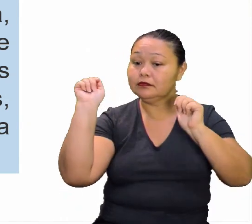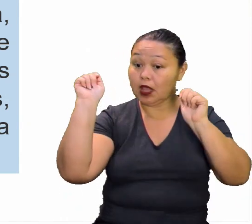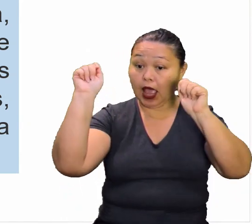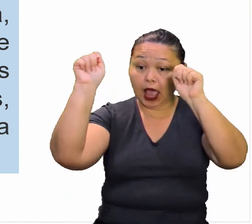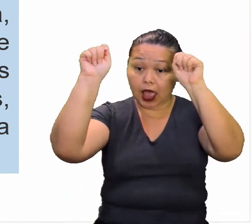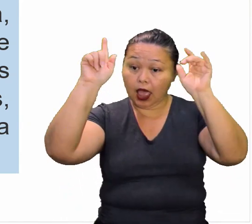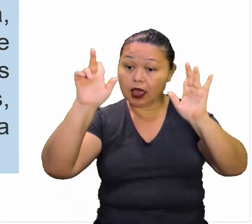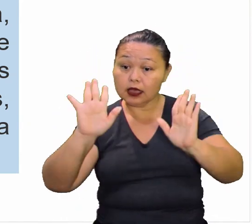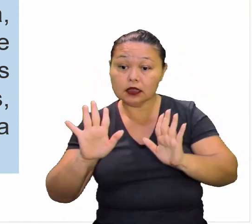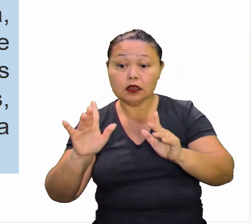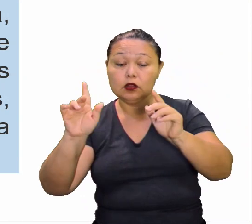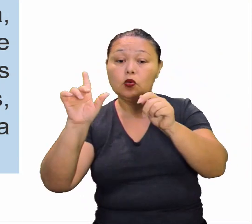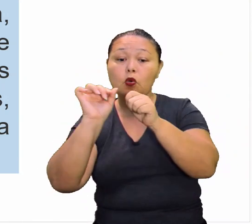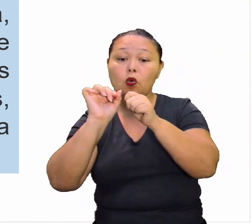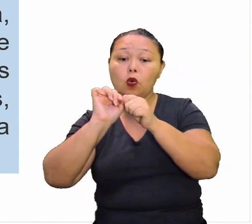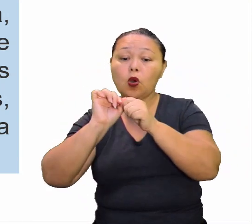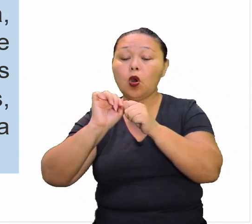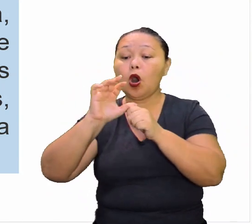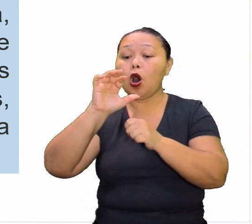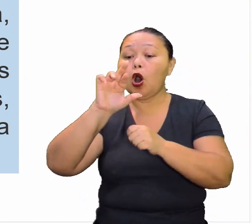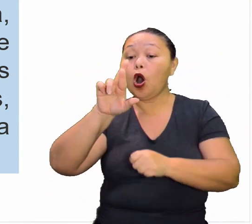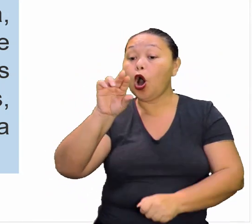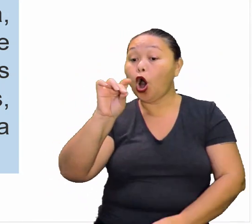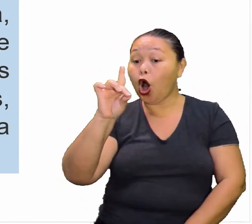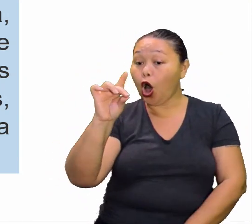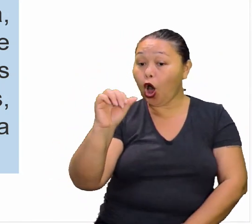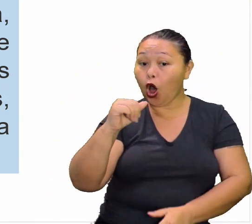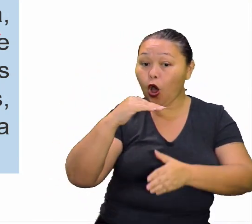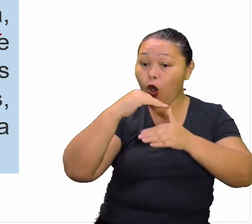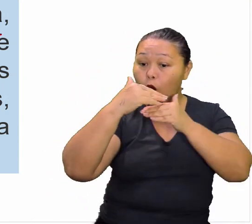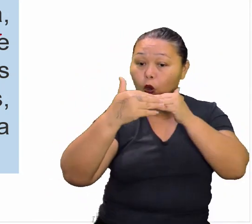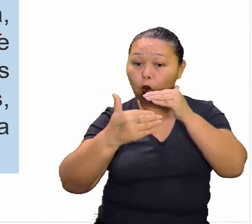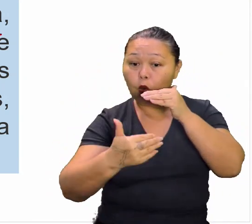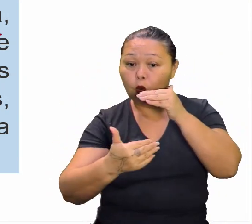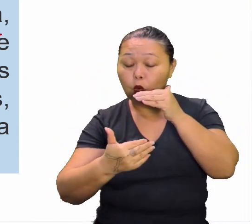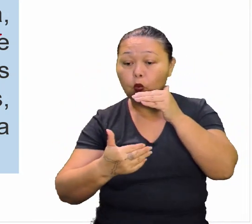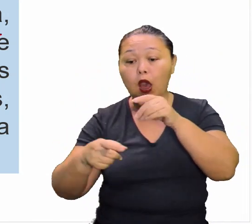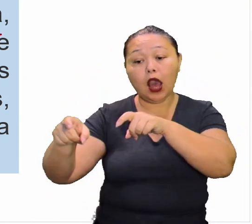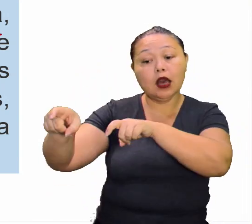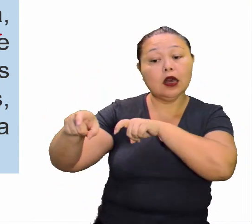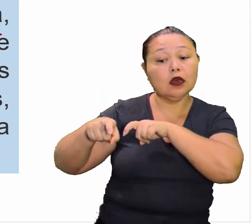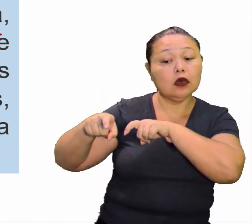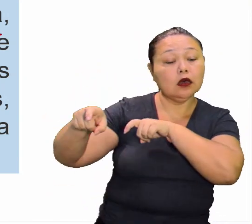arquitetura, a roda, senhores, a